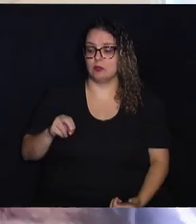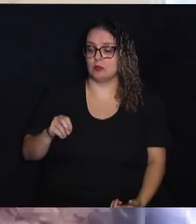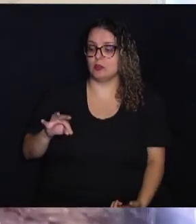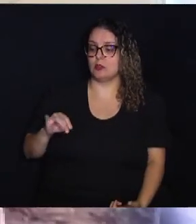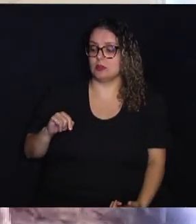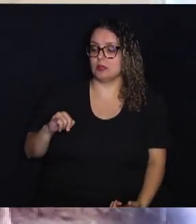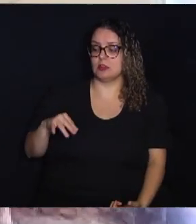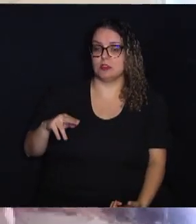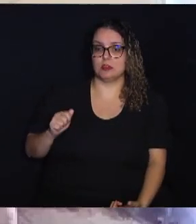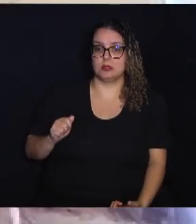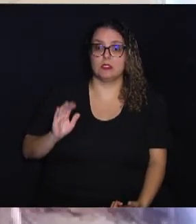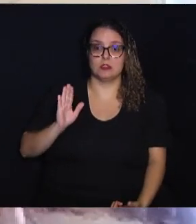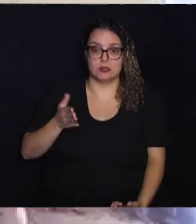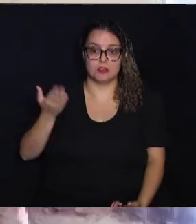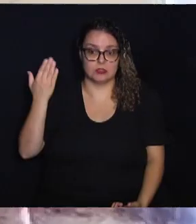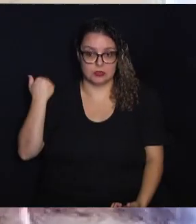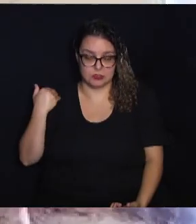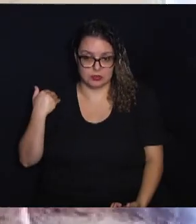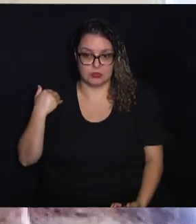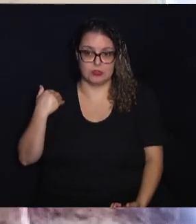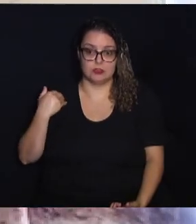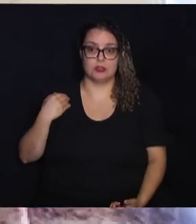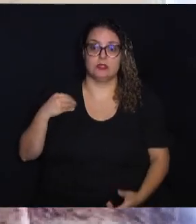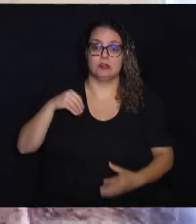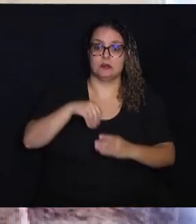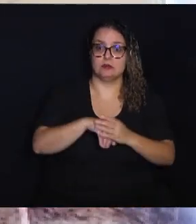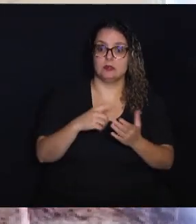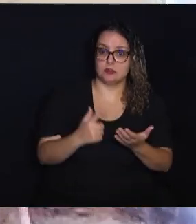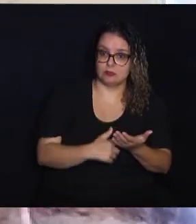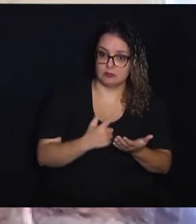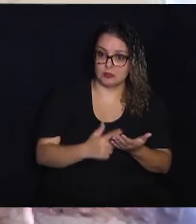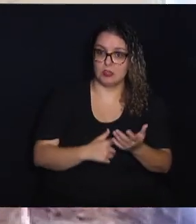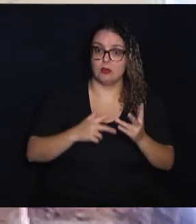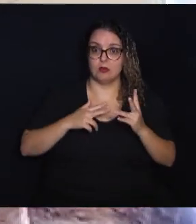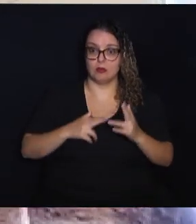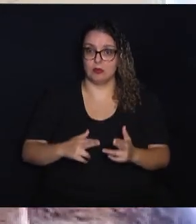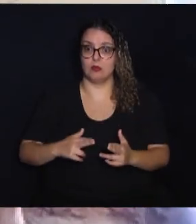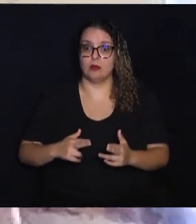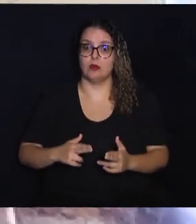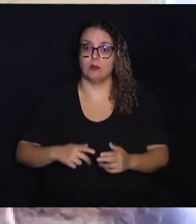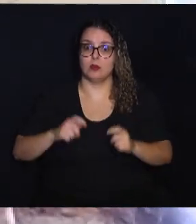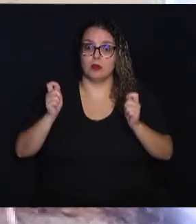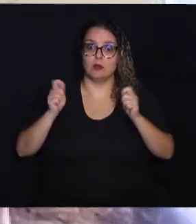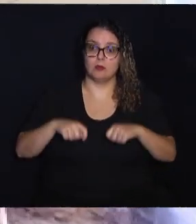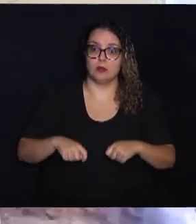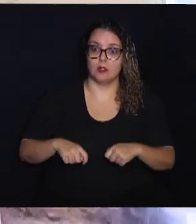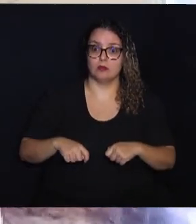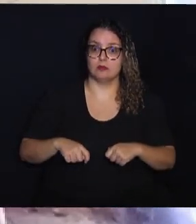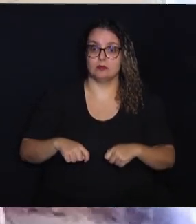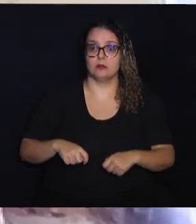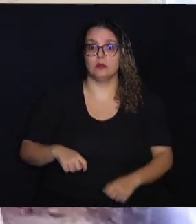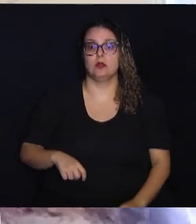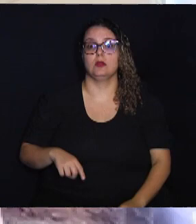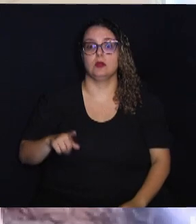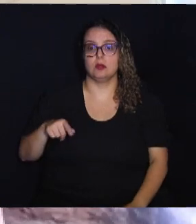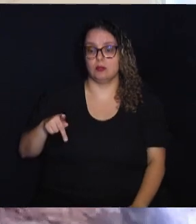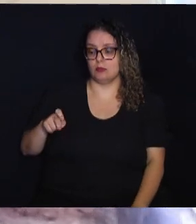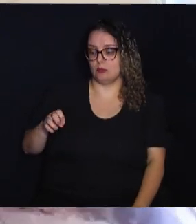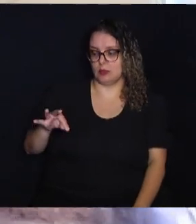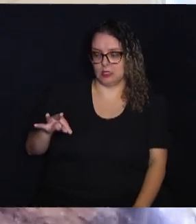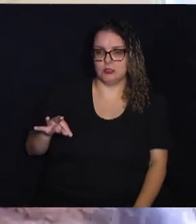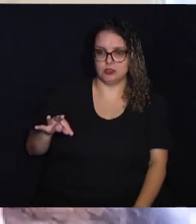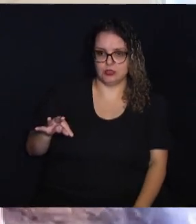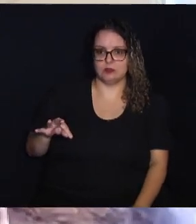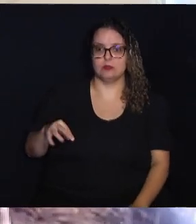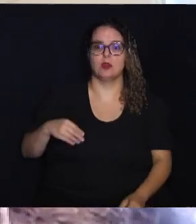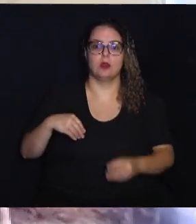uma proteína que já havia sido reportada na literatura como sendo capaz de ligar em um tipo de plástico, que é o